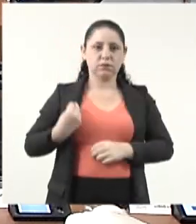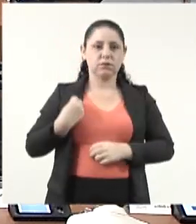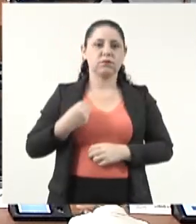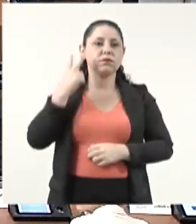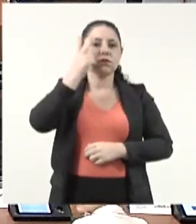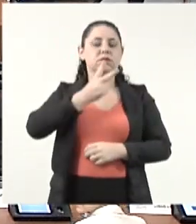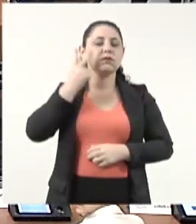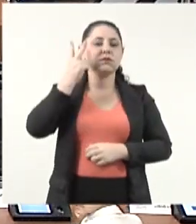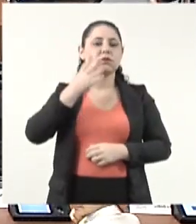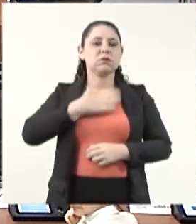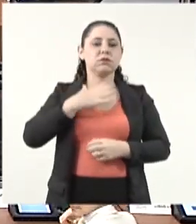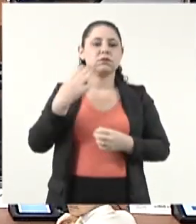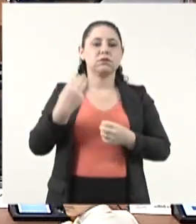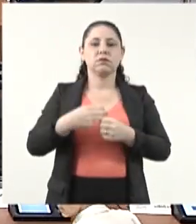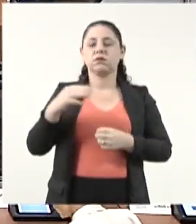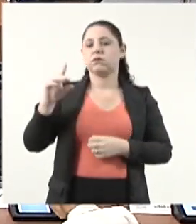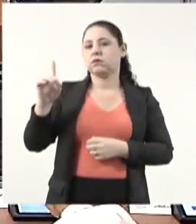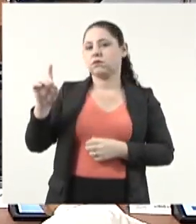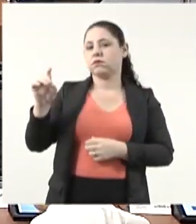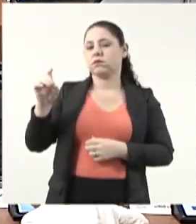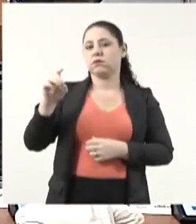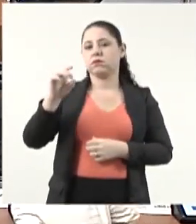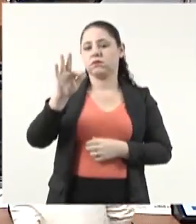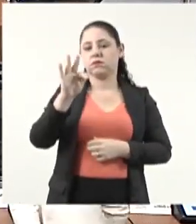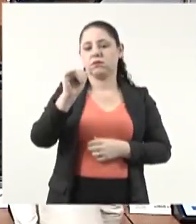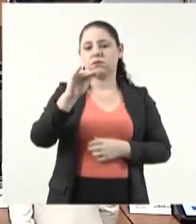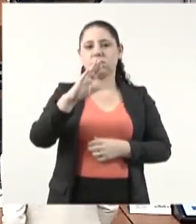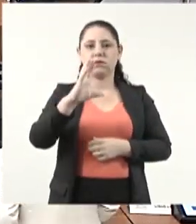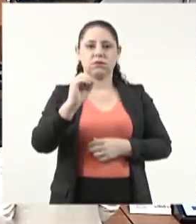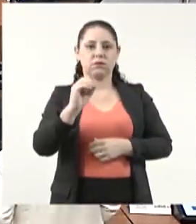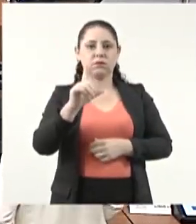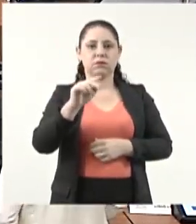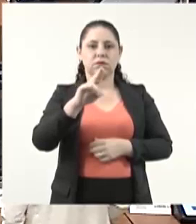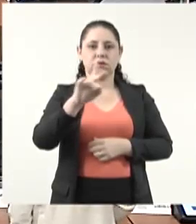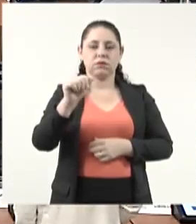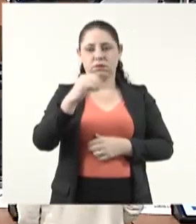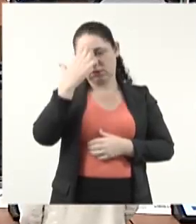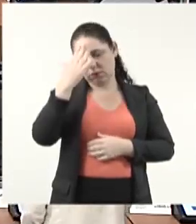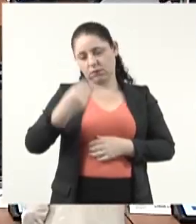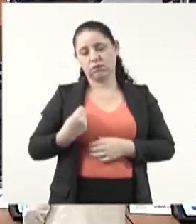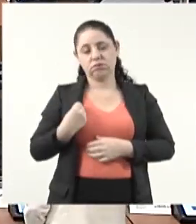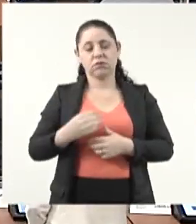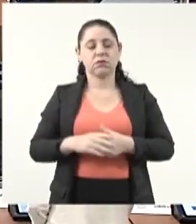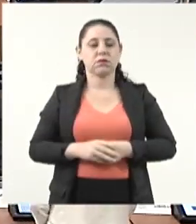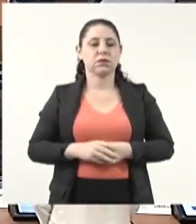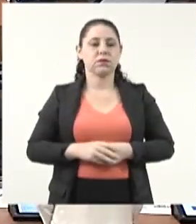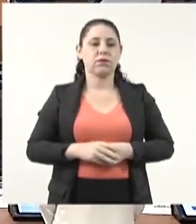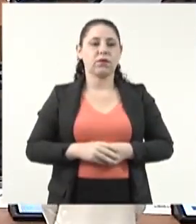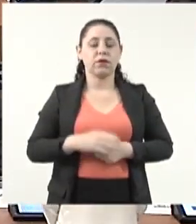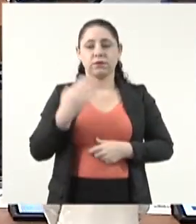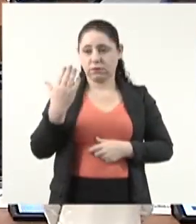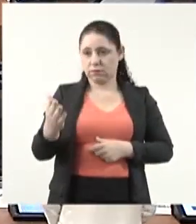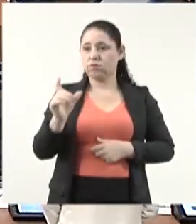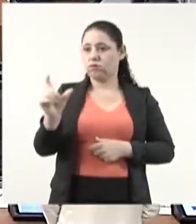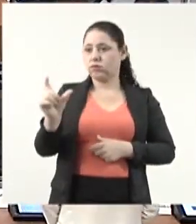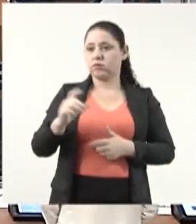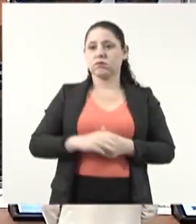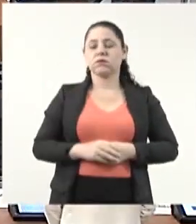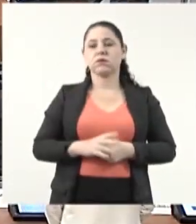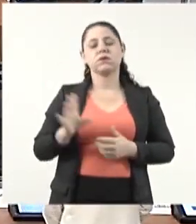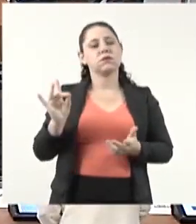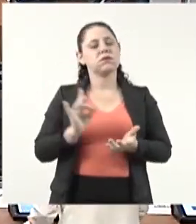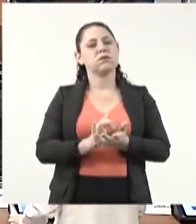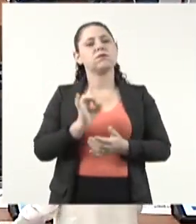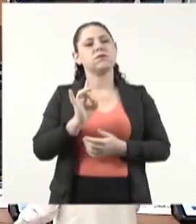do vereador do meu município de Dourados, vereador Fábio Luiz, que se faz presente. Obrigada pela presença. Pela ordem. Na verdade, eu